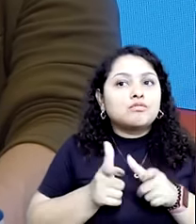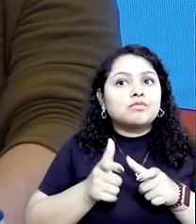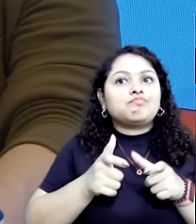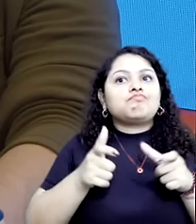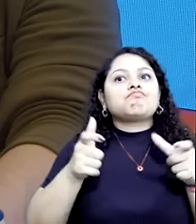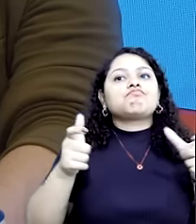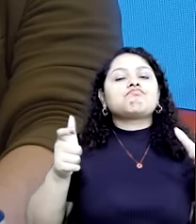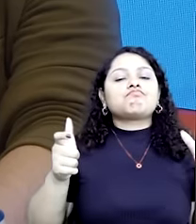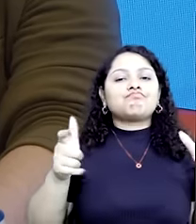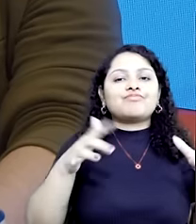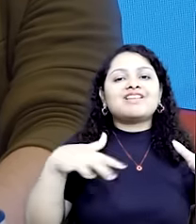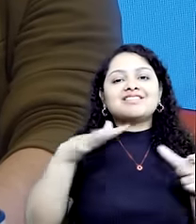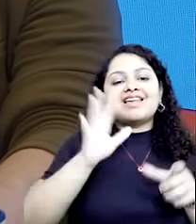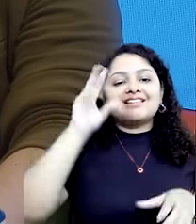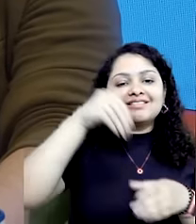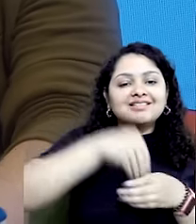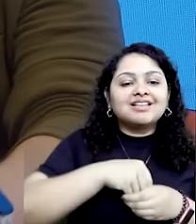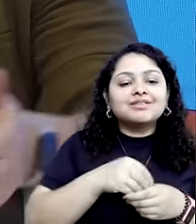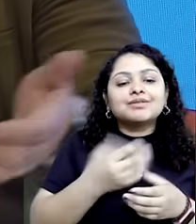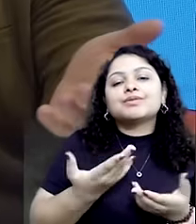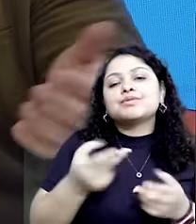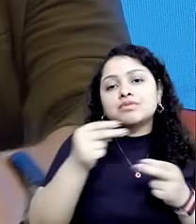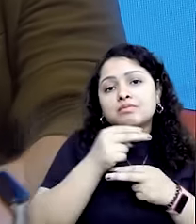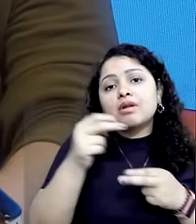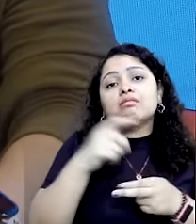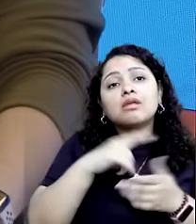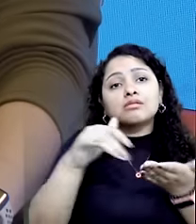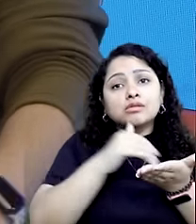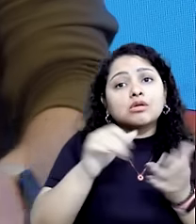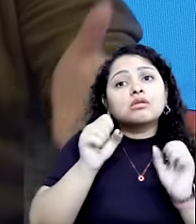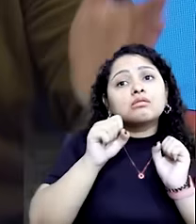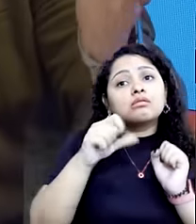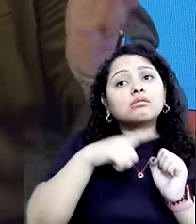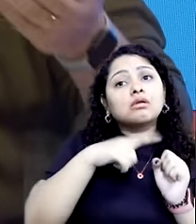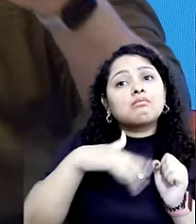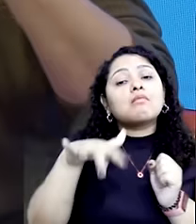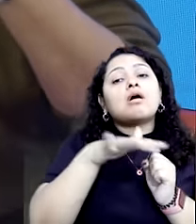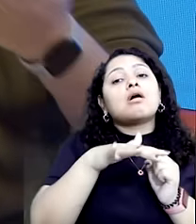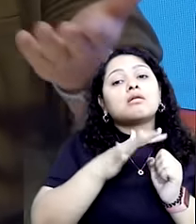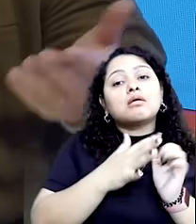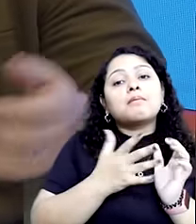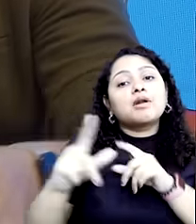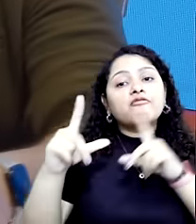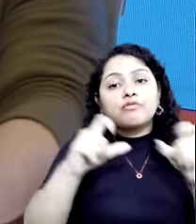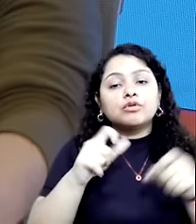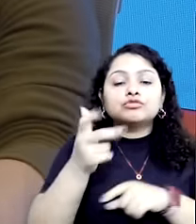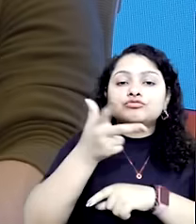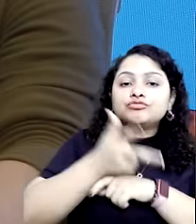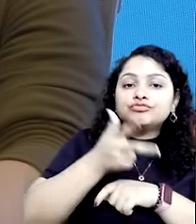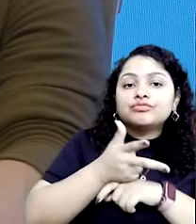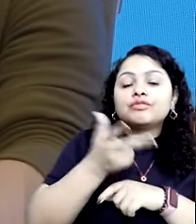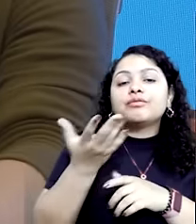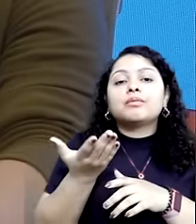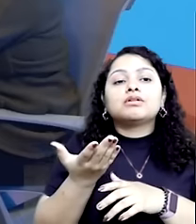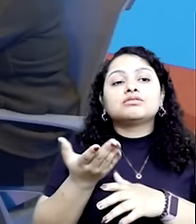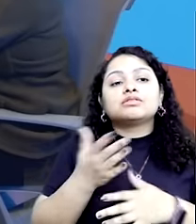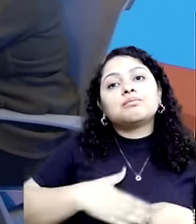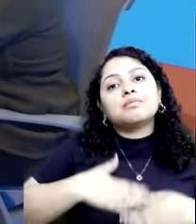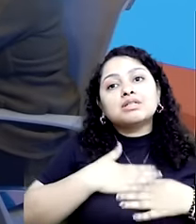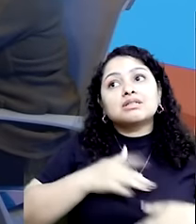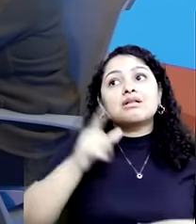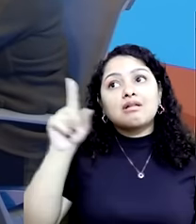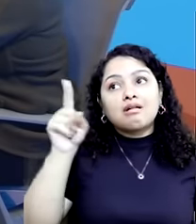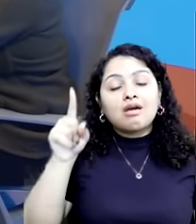possuem uma área específica para foto e filmagem e vai ser um grande prazer lá na Baixada Santista Pode me procurar que já tem Obrigada